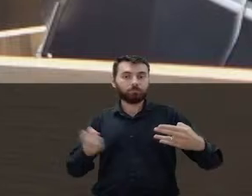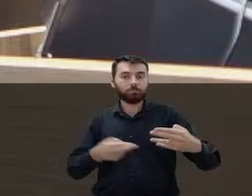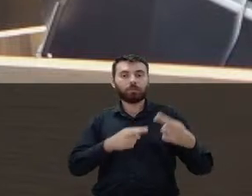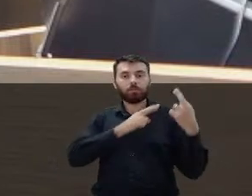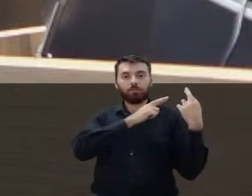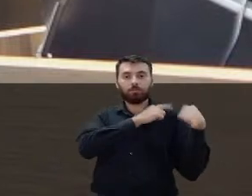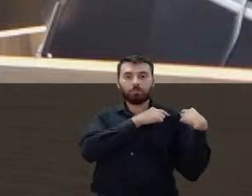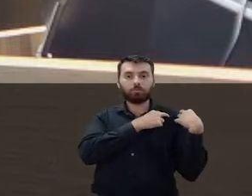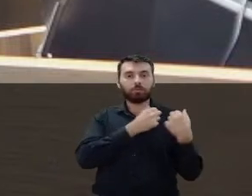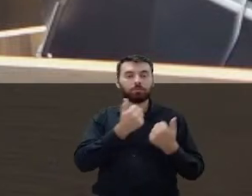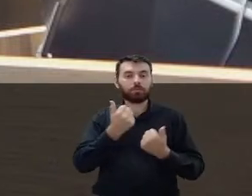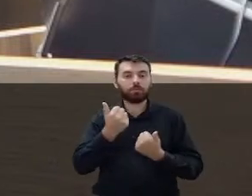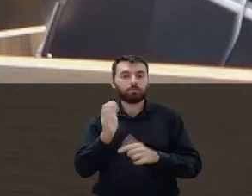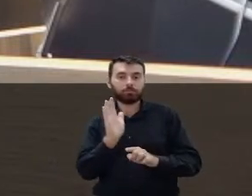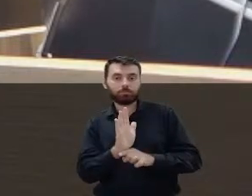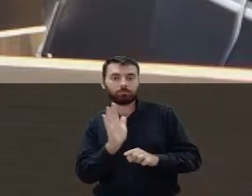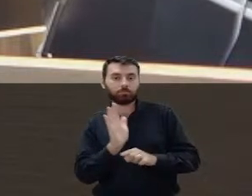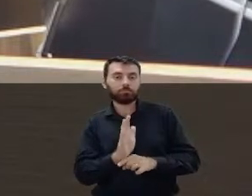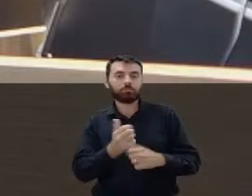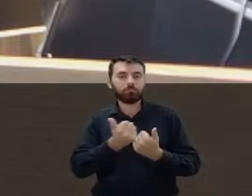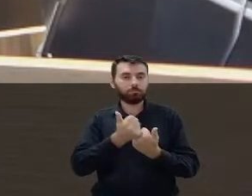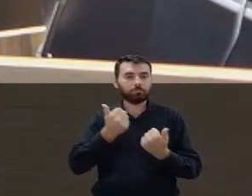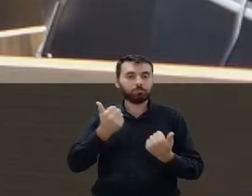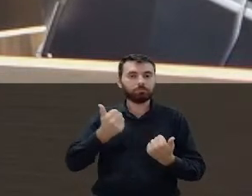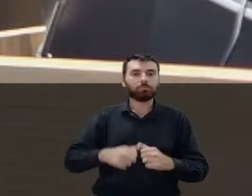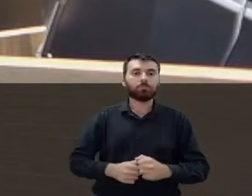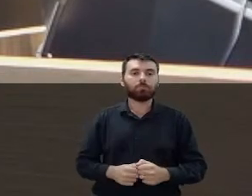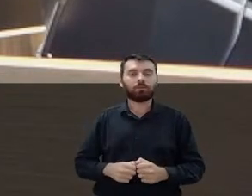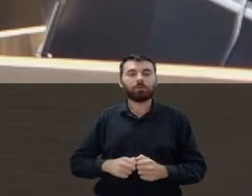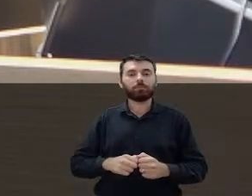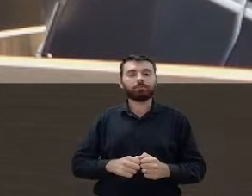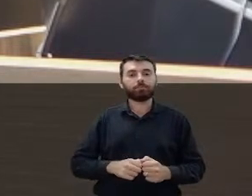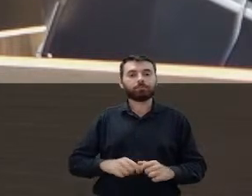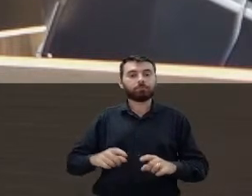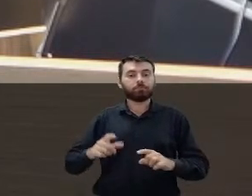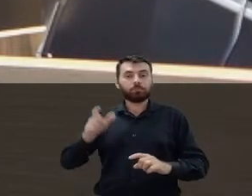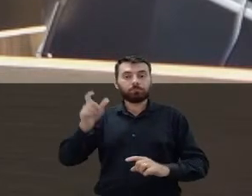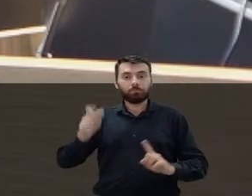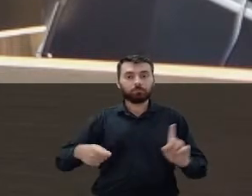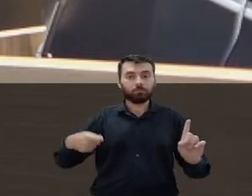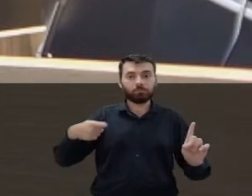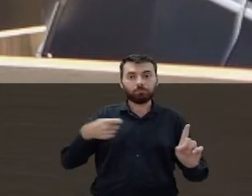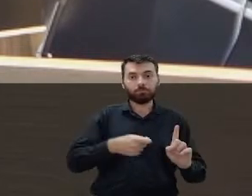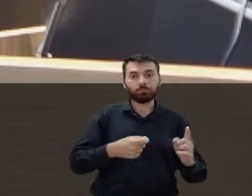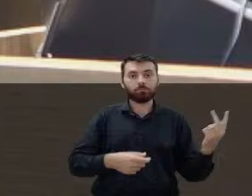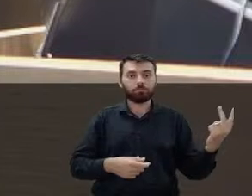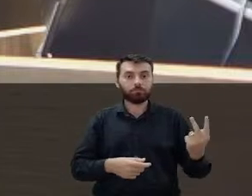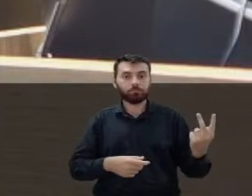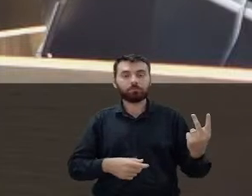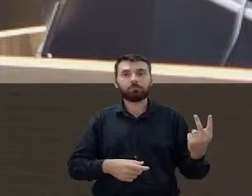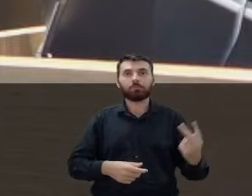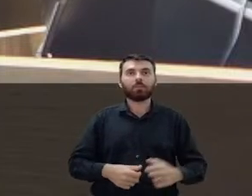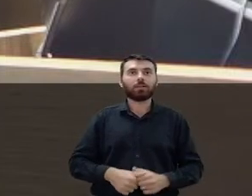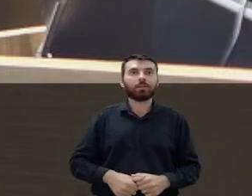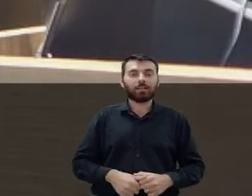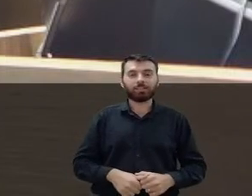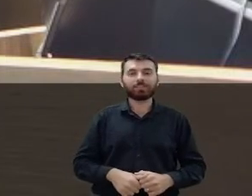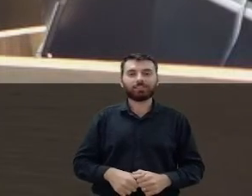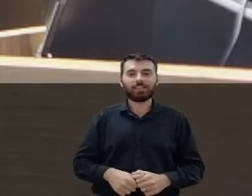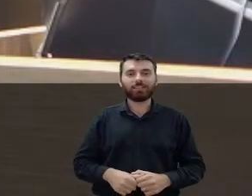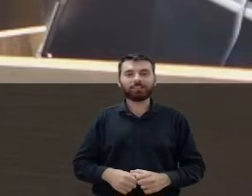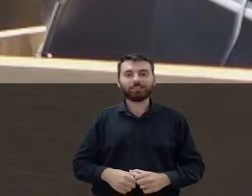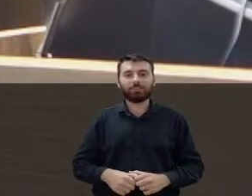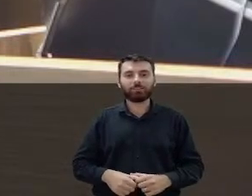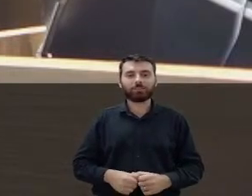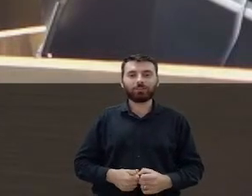responsabilidade subsidiária da segunda reclamada Clabin. Aqui, então, o recurso também é de ambas as